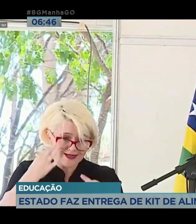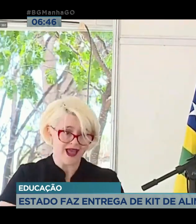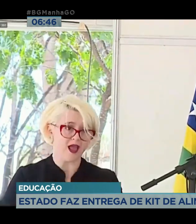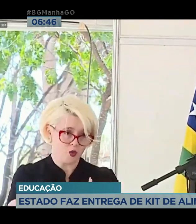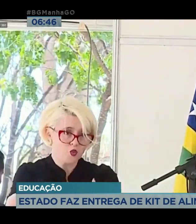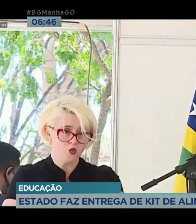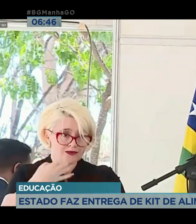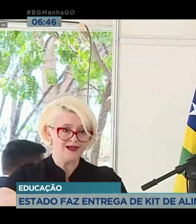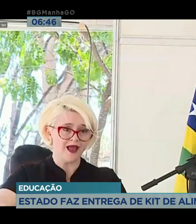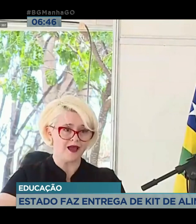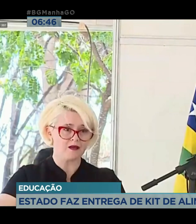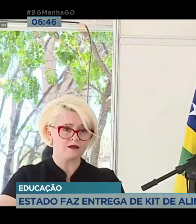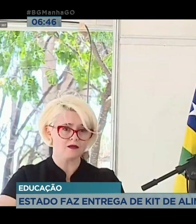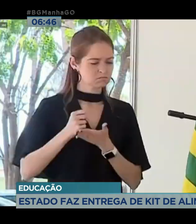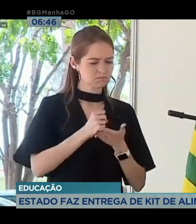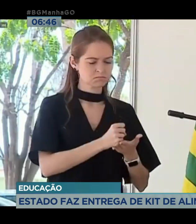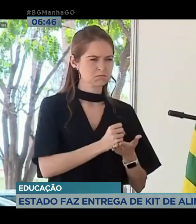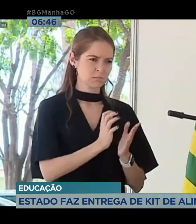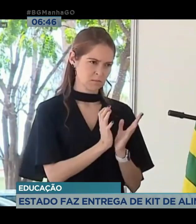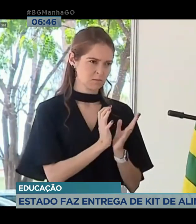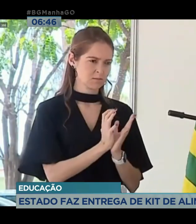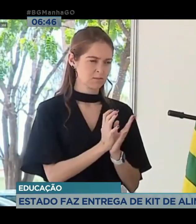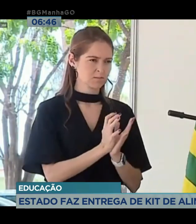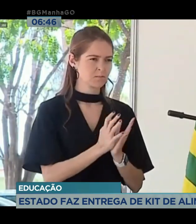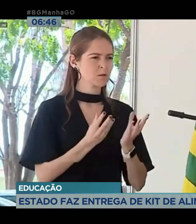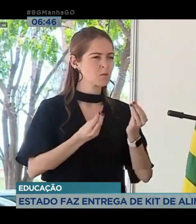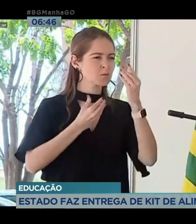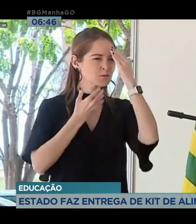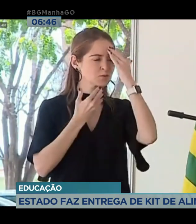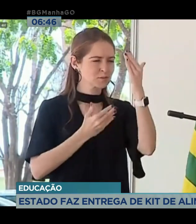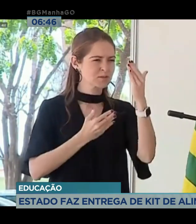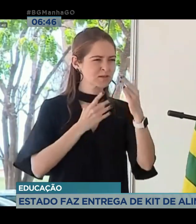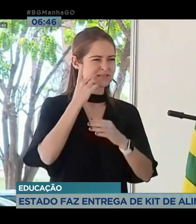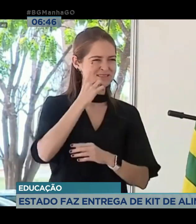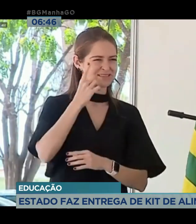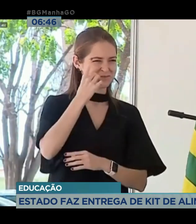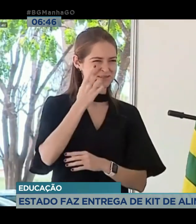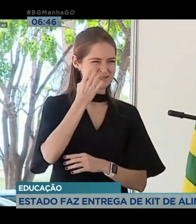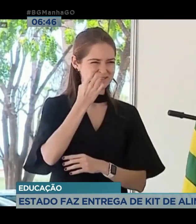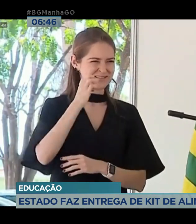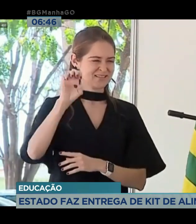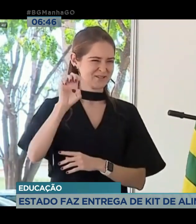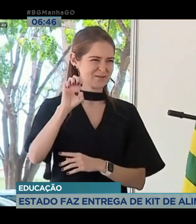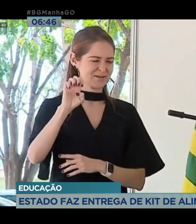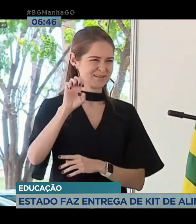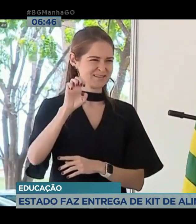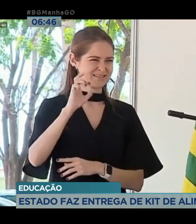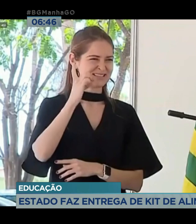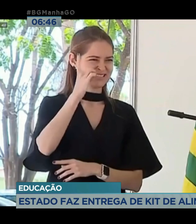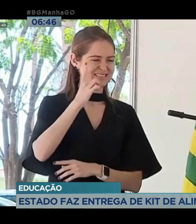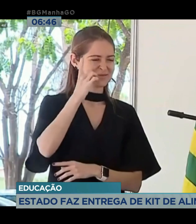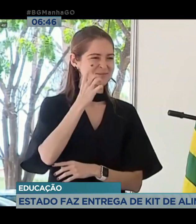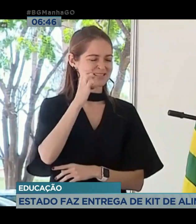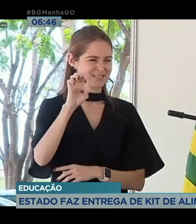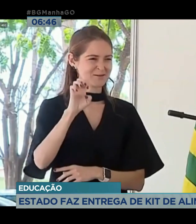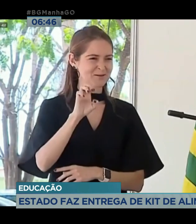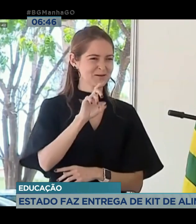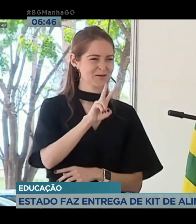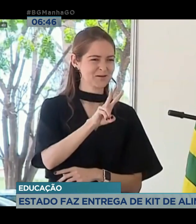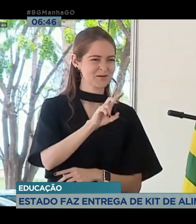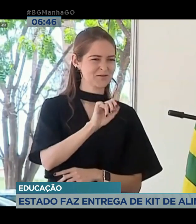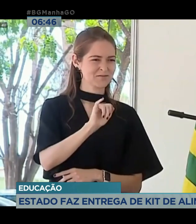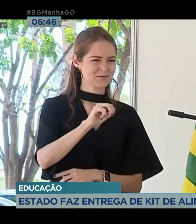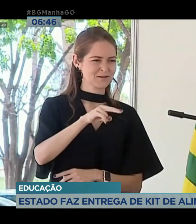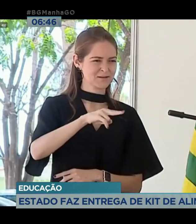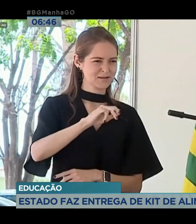solicita é que somente eles aguardem o contato da escola para que haja o agendamento e que no momento de pegar o seu kit ele